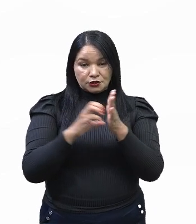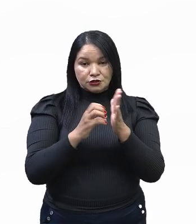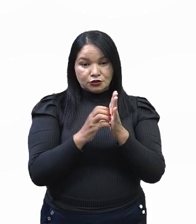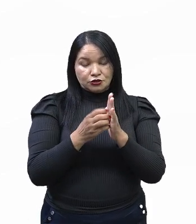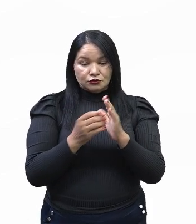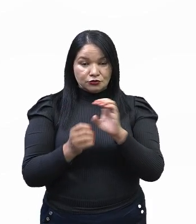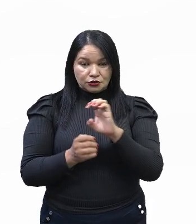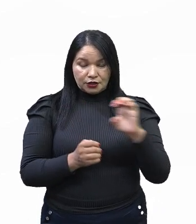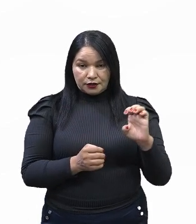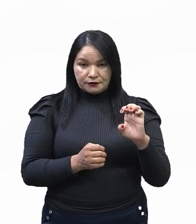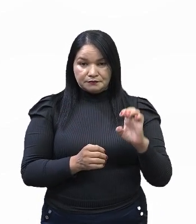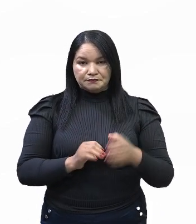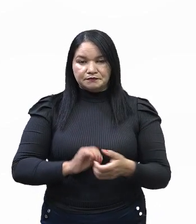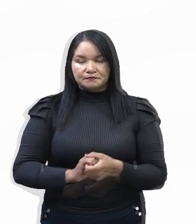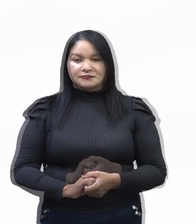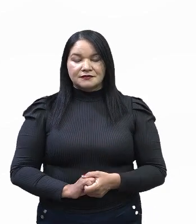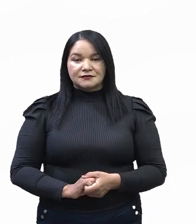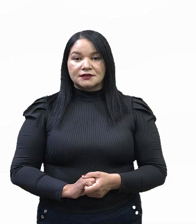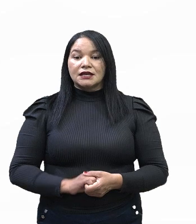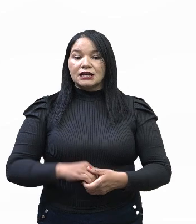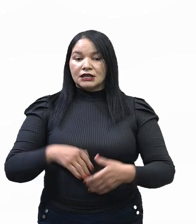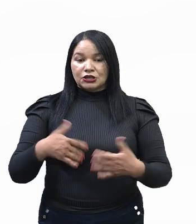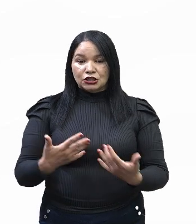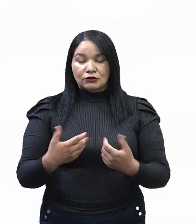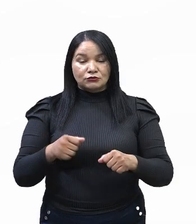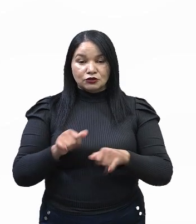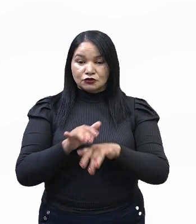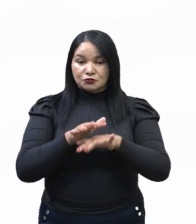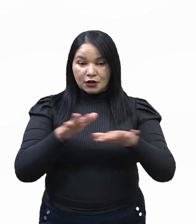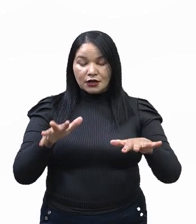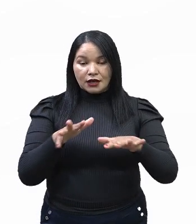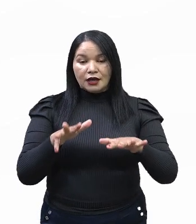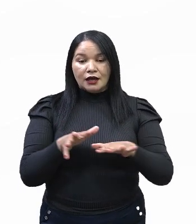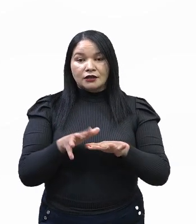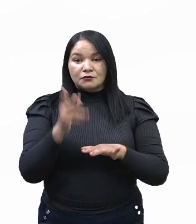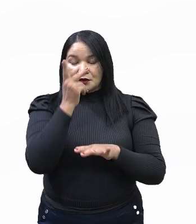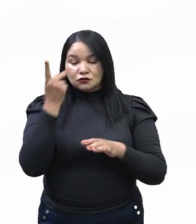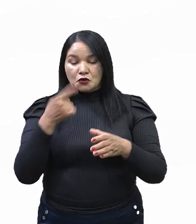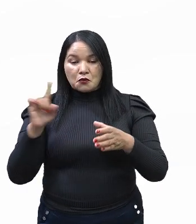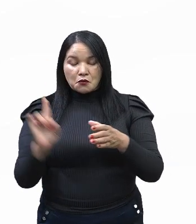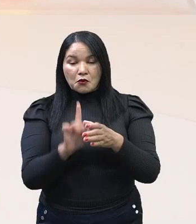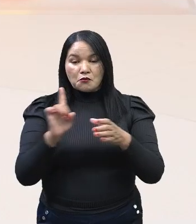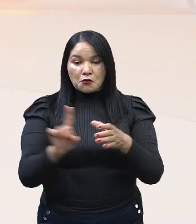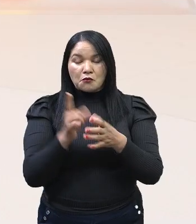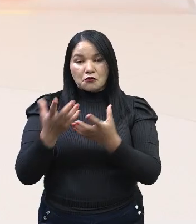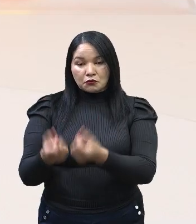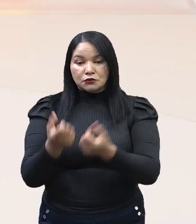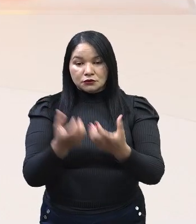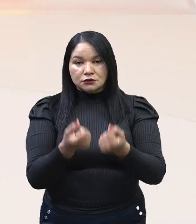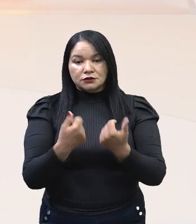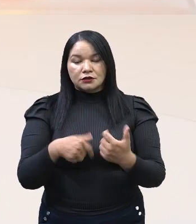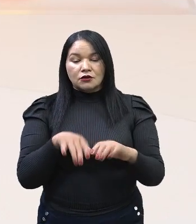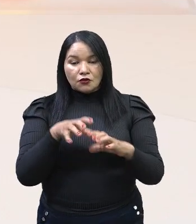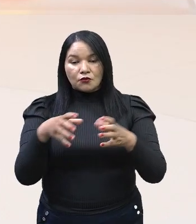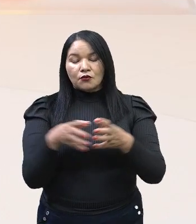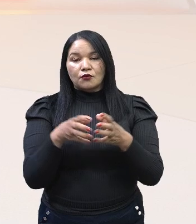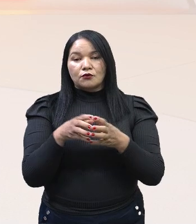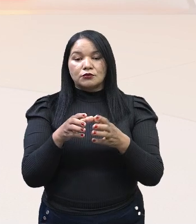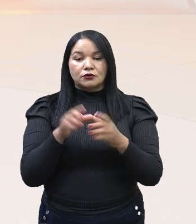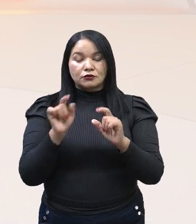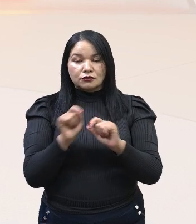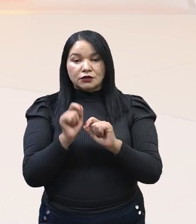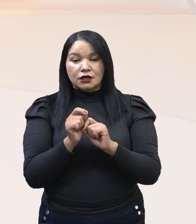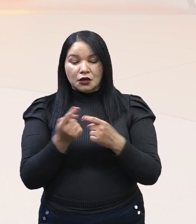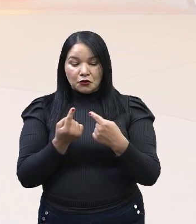Apesar de ter se espalhado e ter ganhado vários adeptos, as ligas camponesas elas vão ser